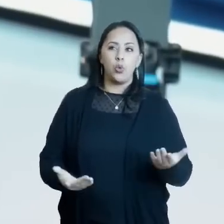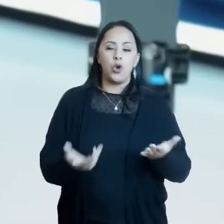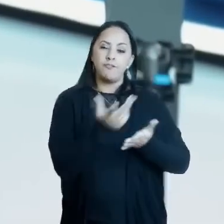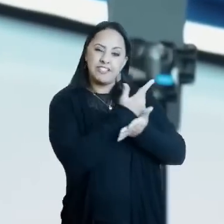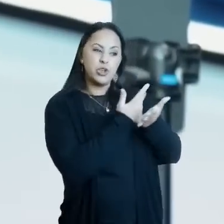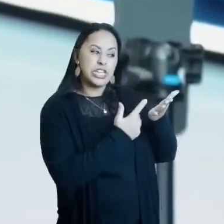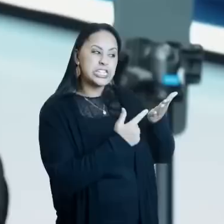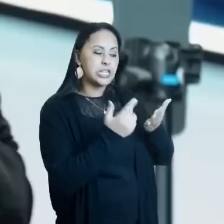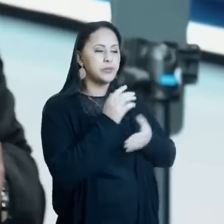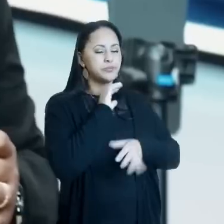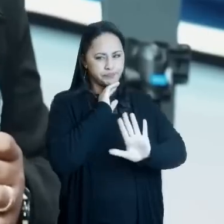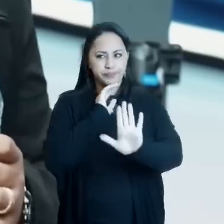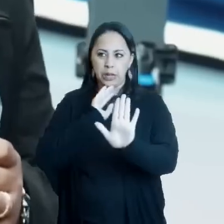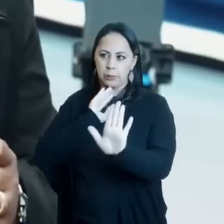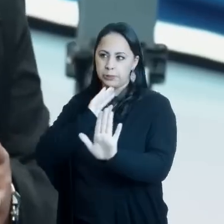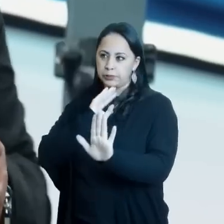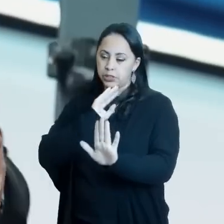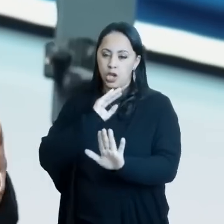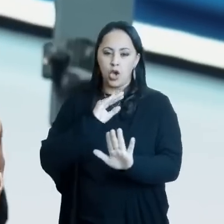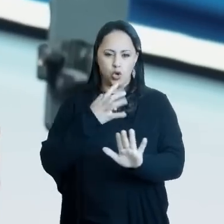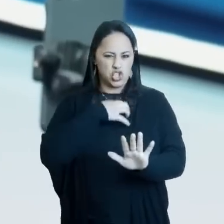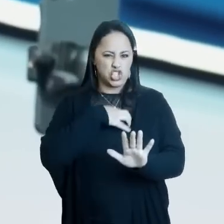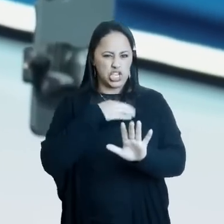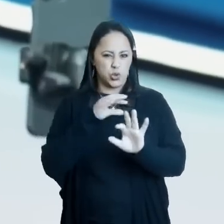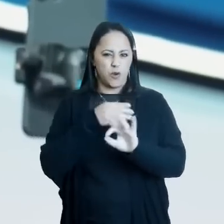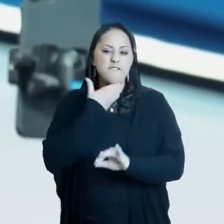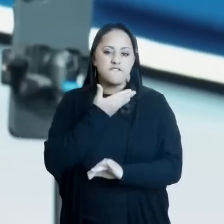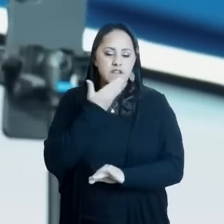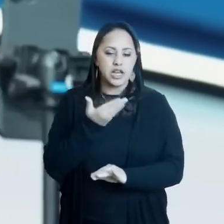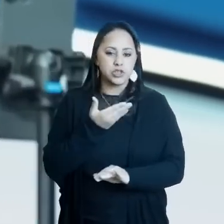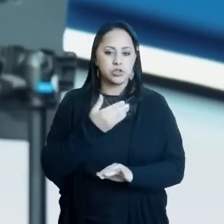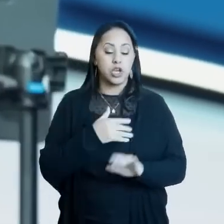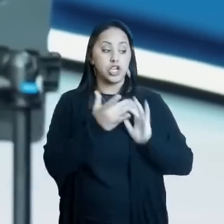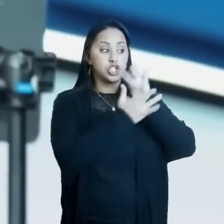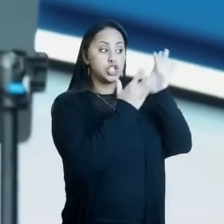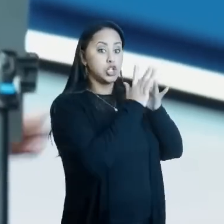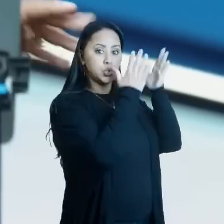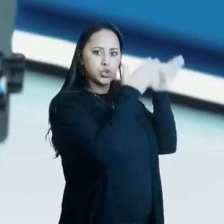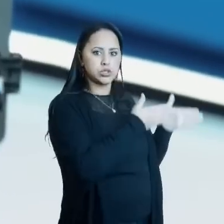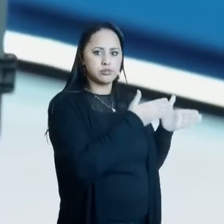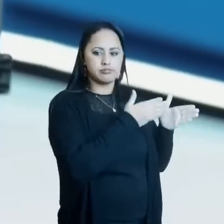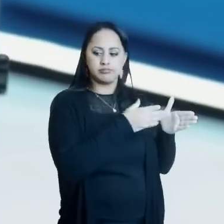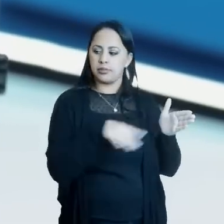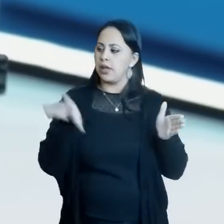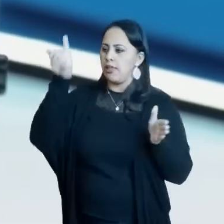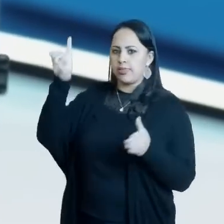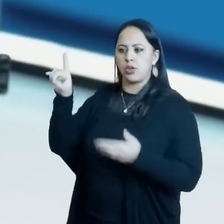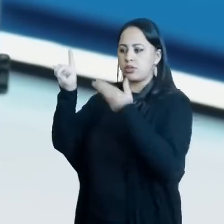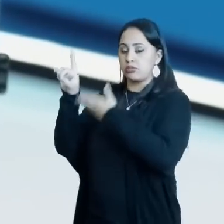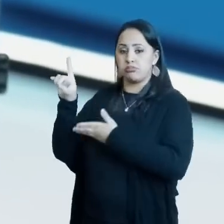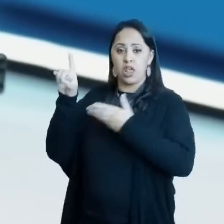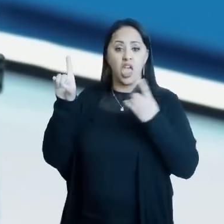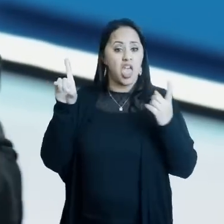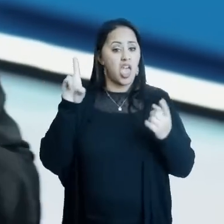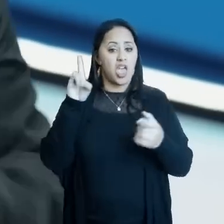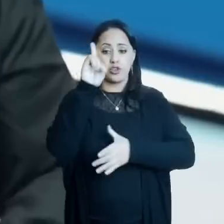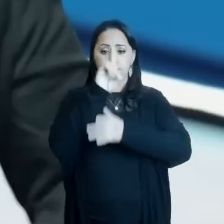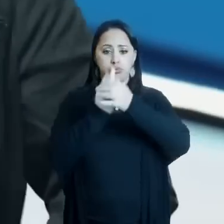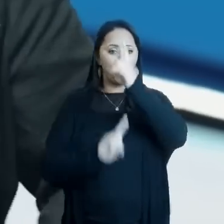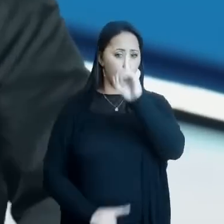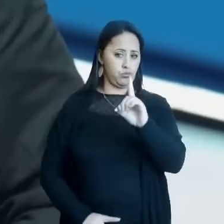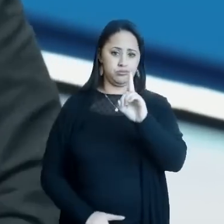mas era outra coisa. Ó... O jeito mais fácil de entender, Jesus e Deus, eles são, não precisa não, Jesus e Deus, eles são um só,